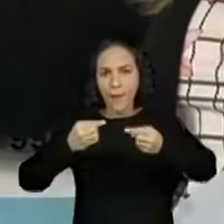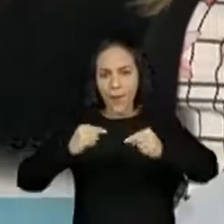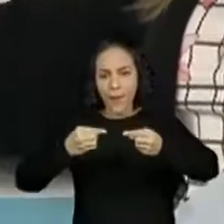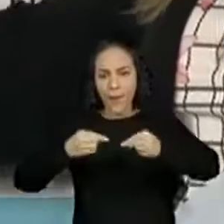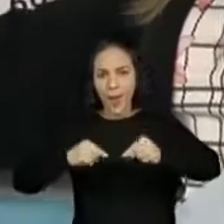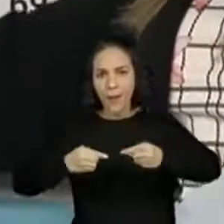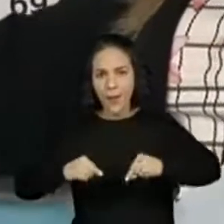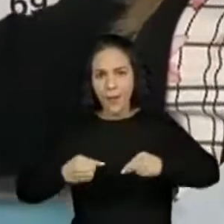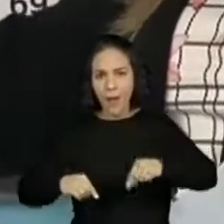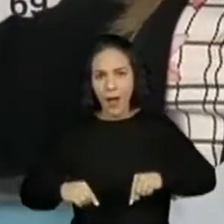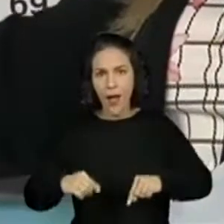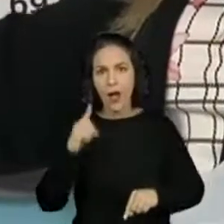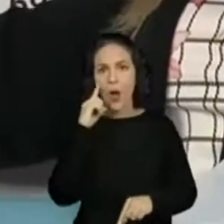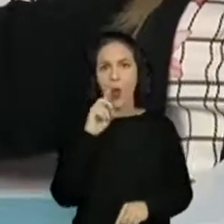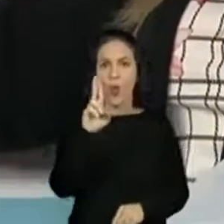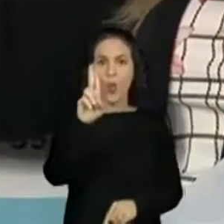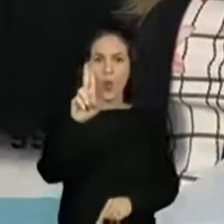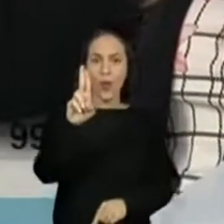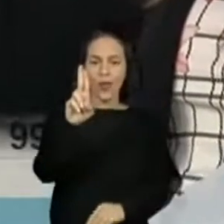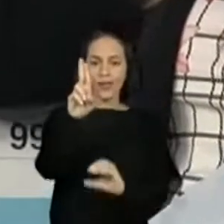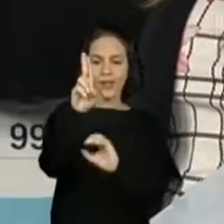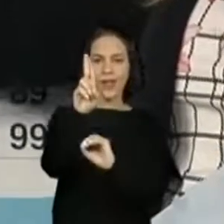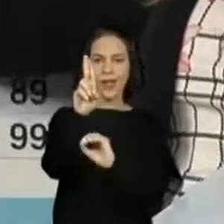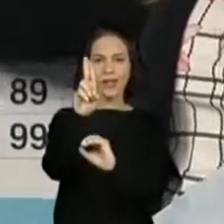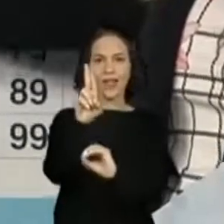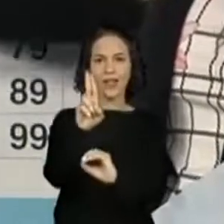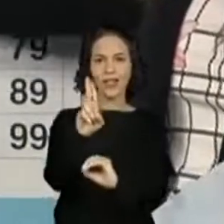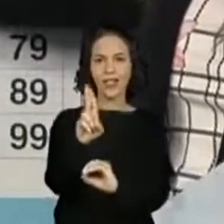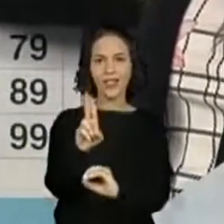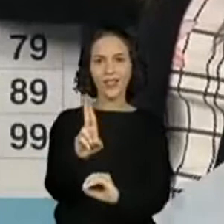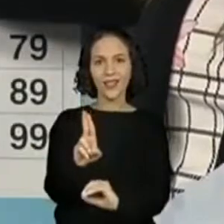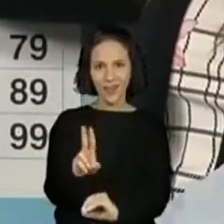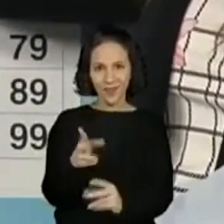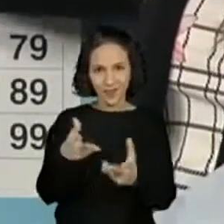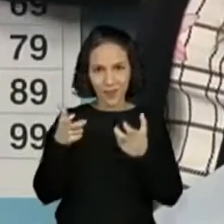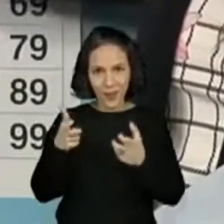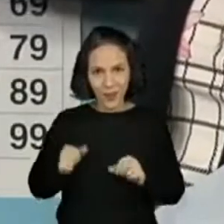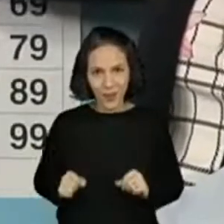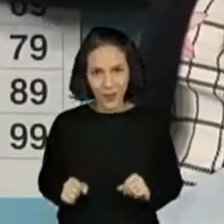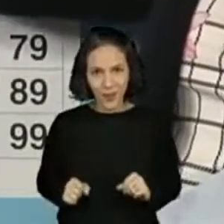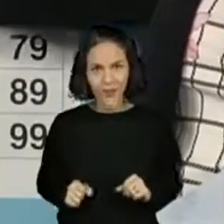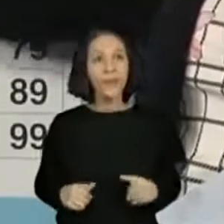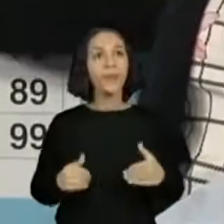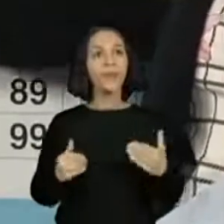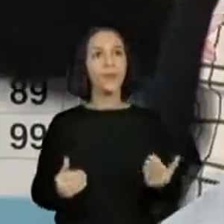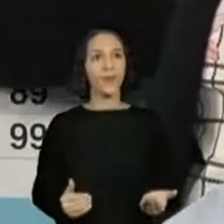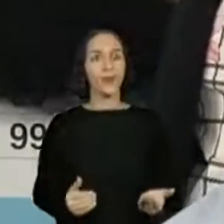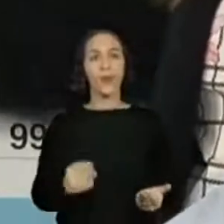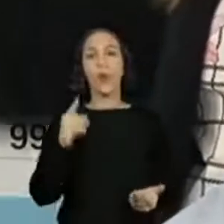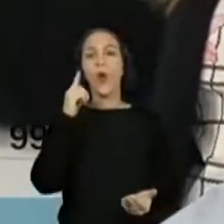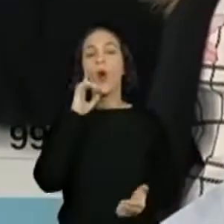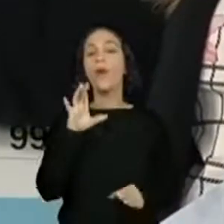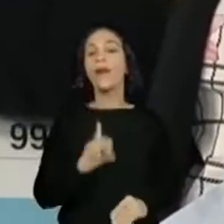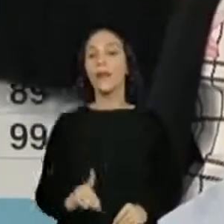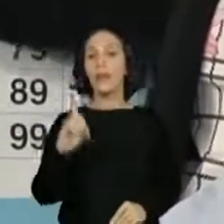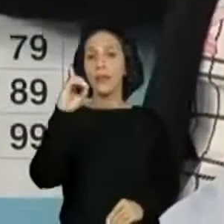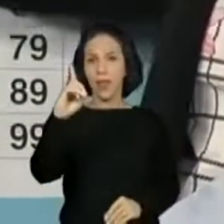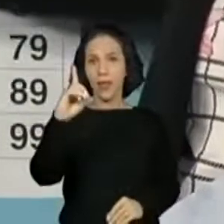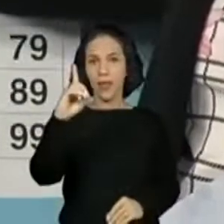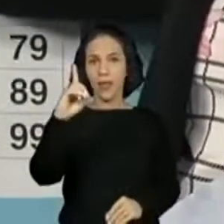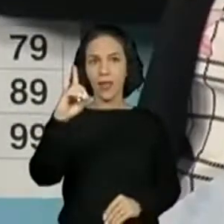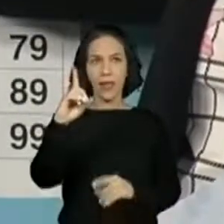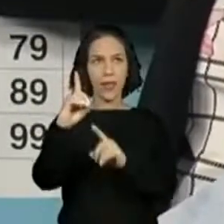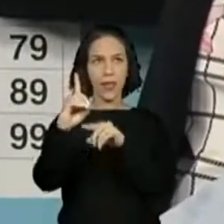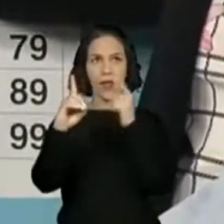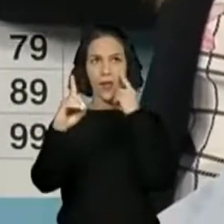demais terminam também com o 0. Estão vendo? Aqui nós temos todas as dezenas. Olha só,